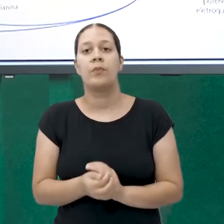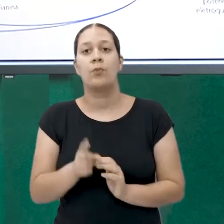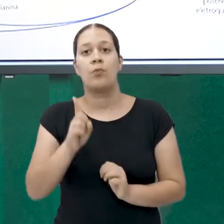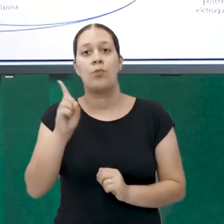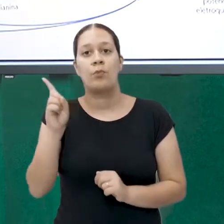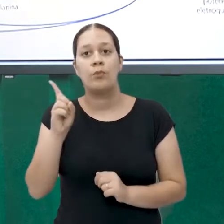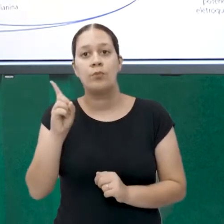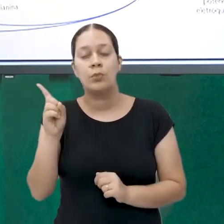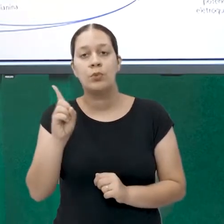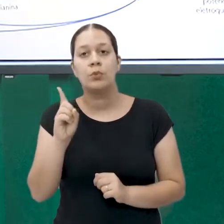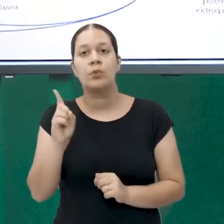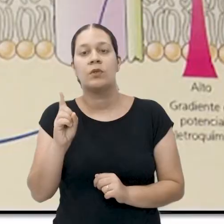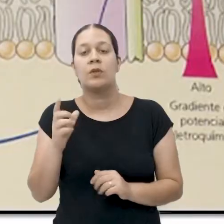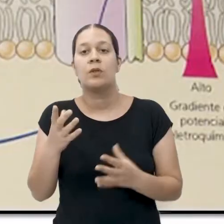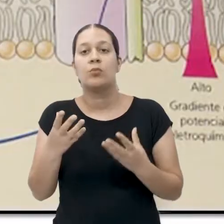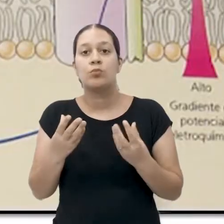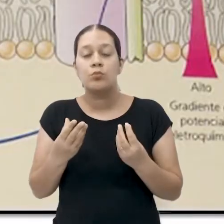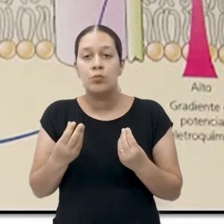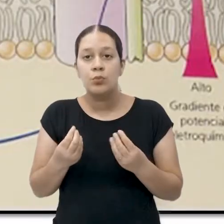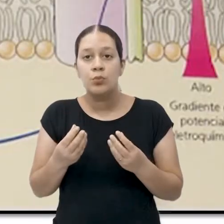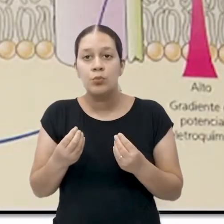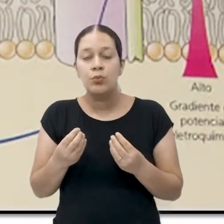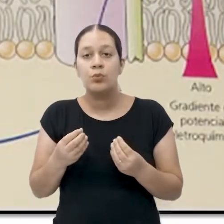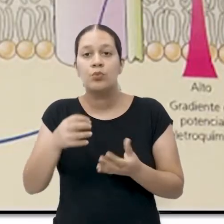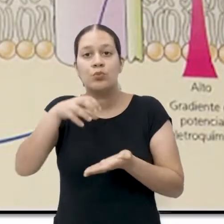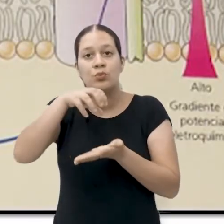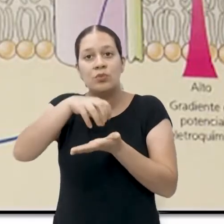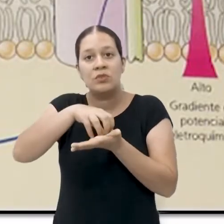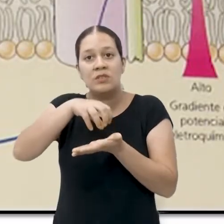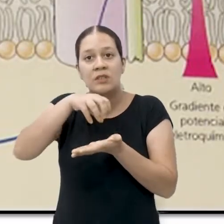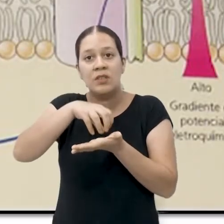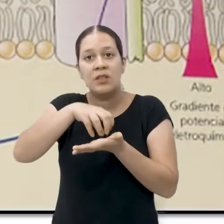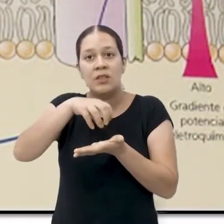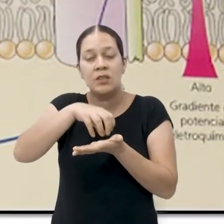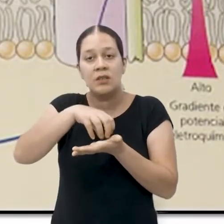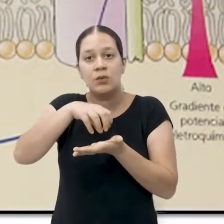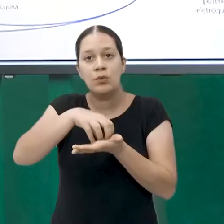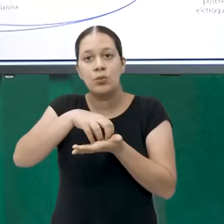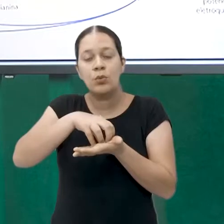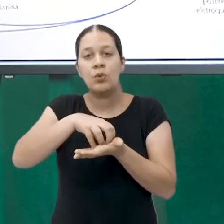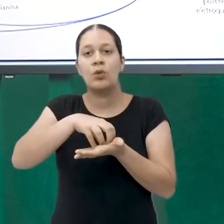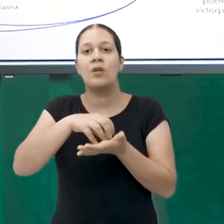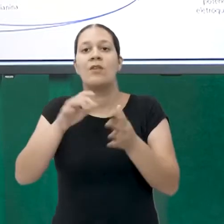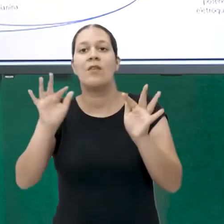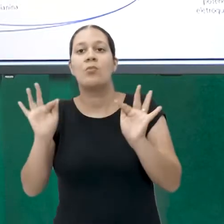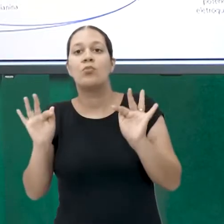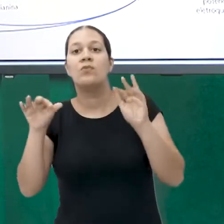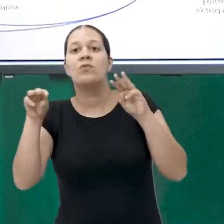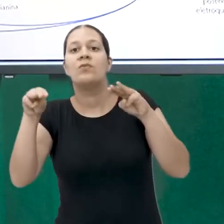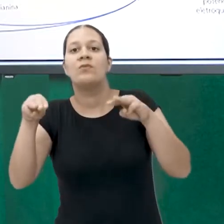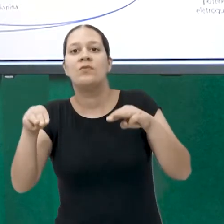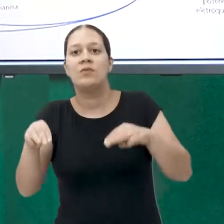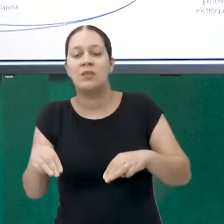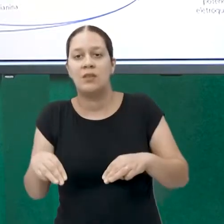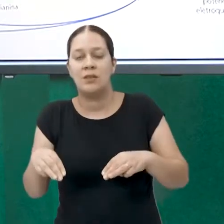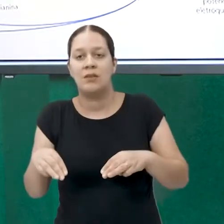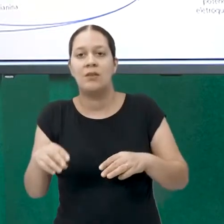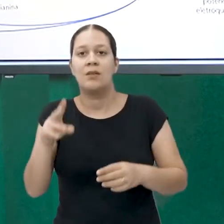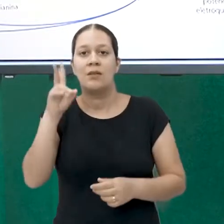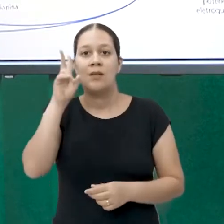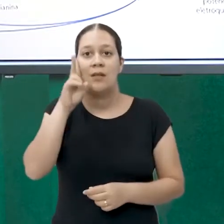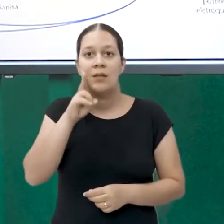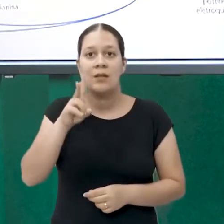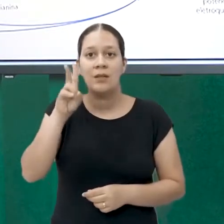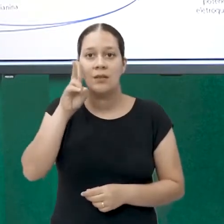acumulado. Como aqui vai ficar muito concentrado, a tendência é ele ir para o meio menos